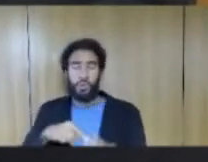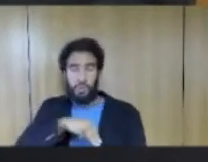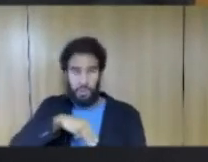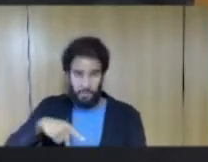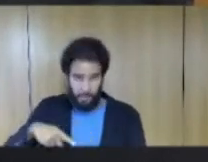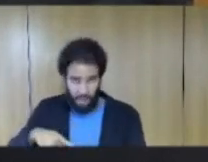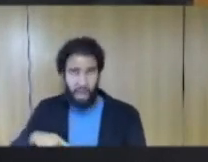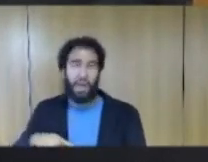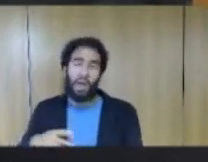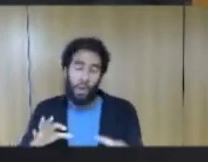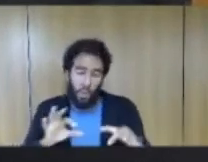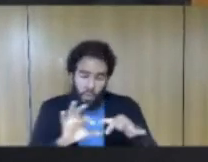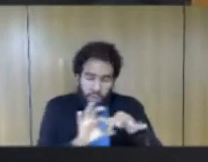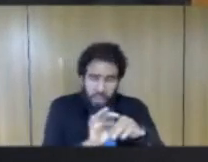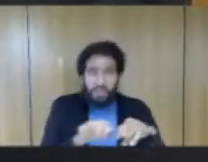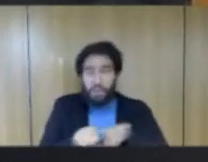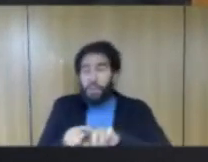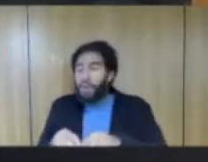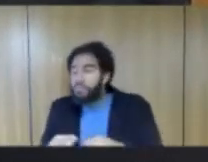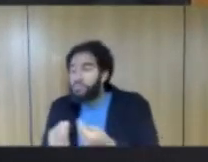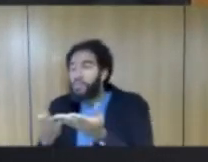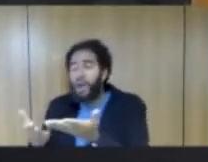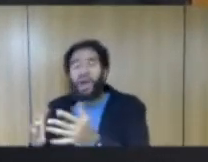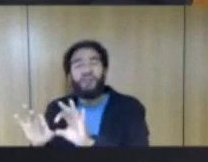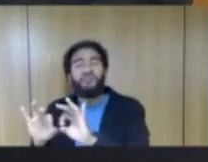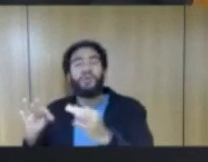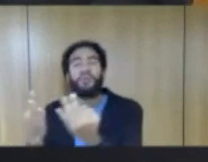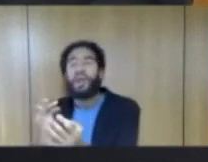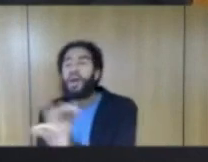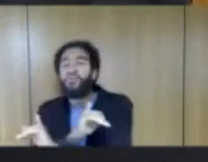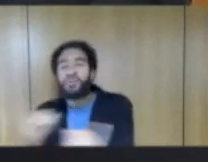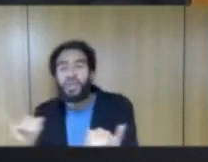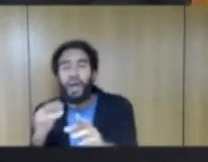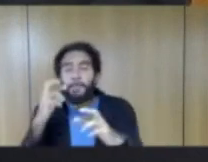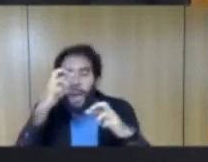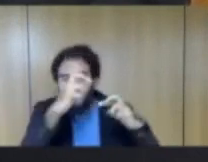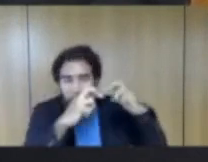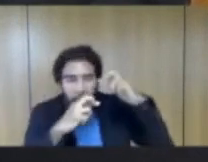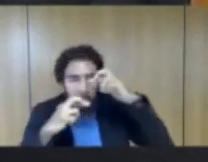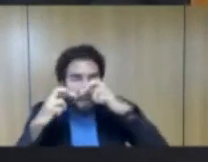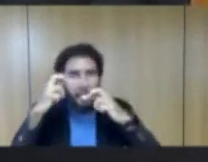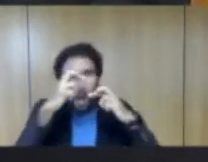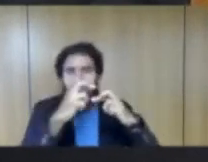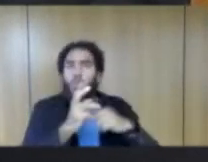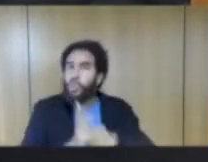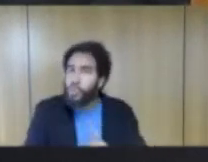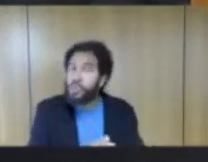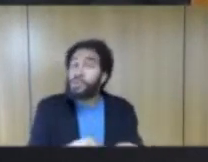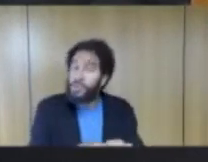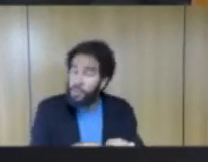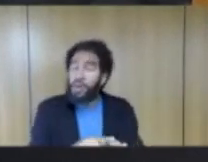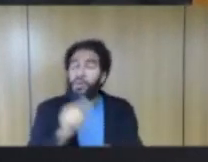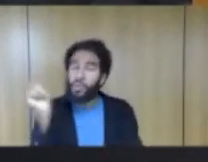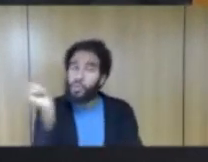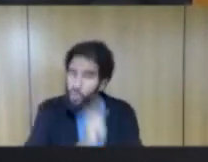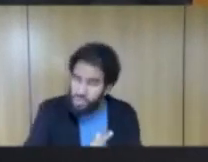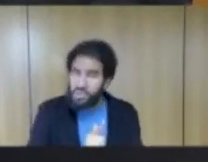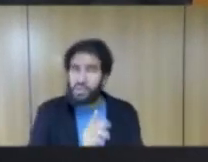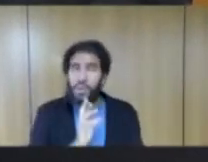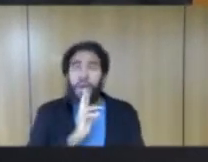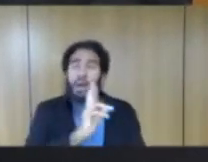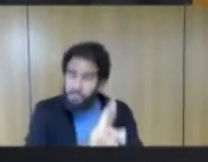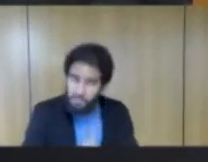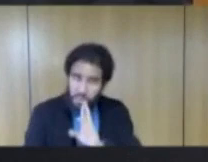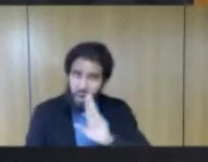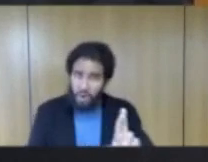famílias a sociedade que a investigação está em andamento e produzindo resultados nós não